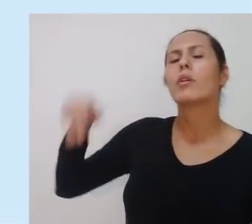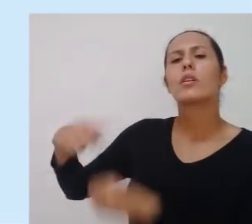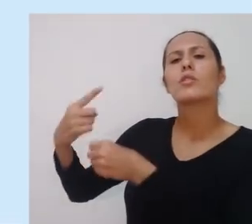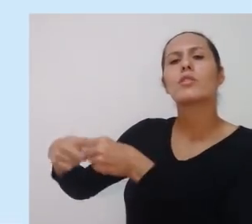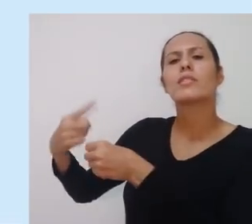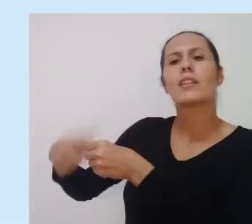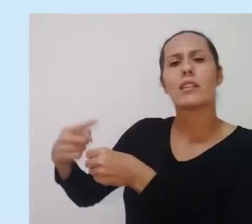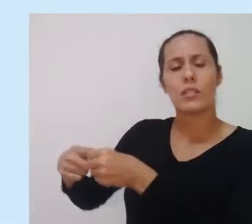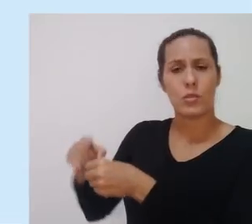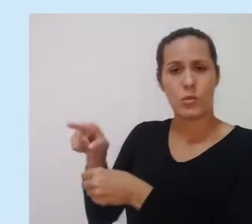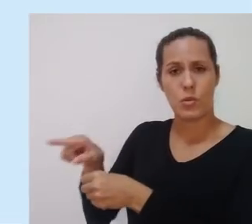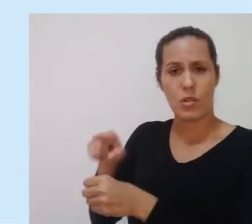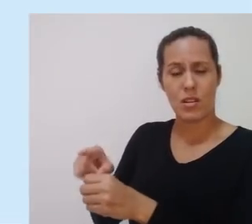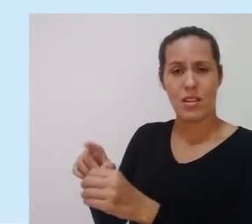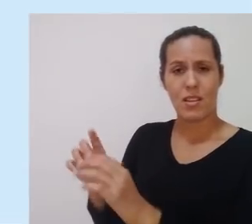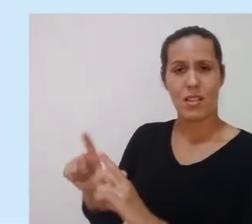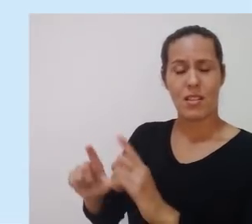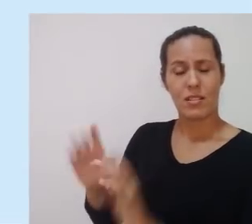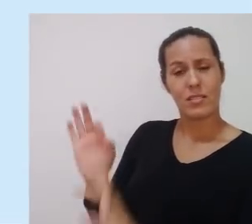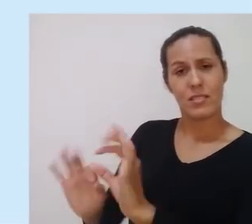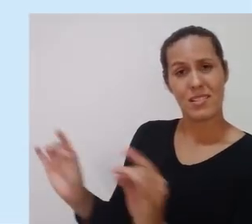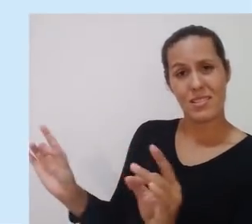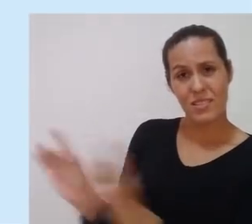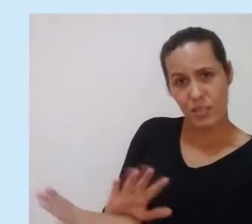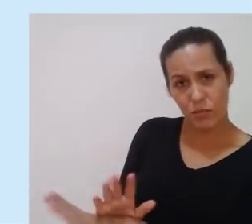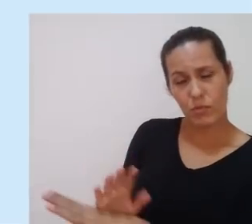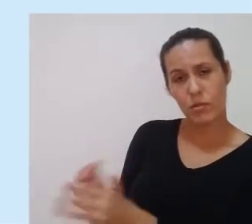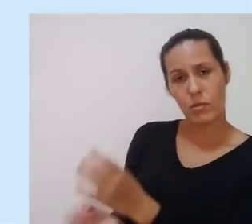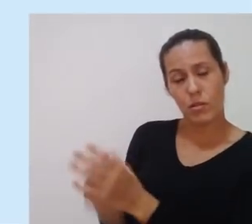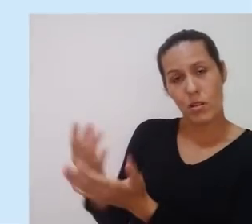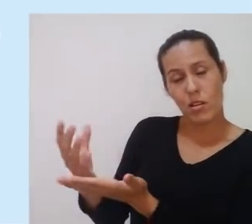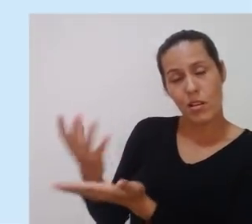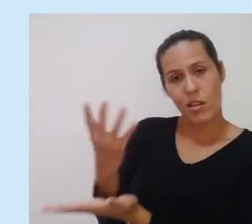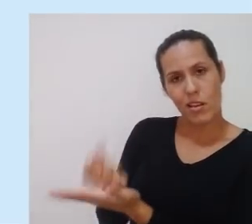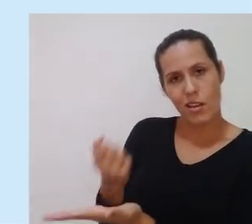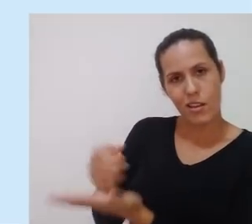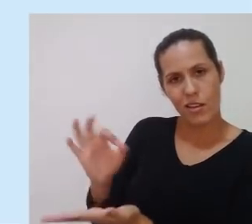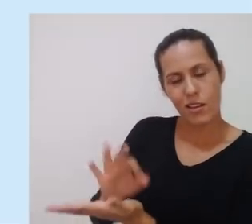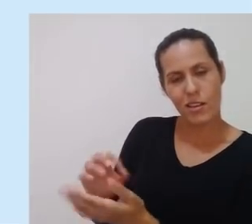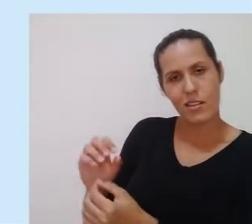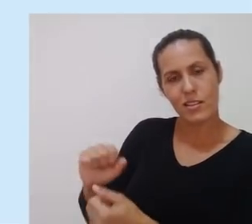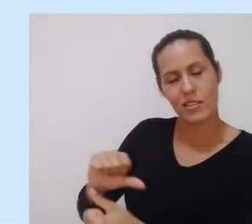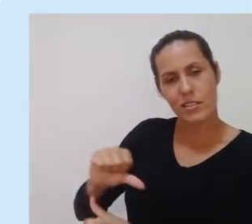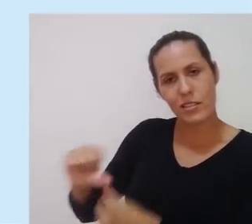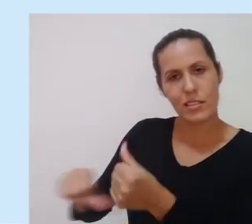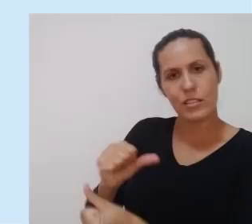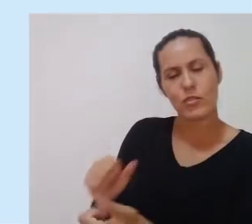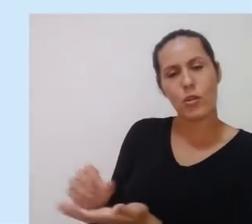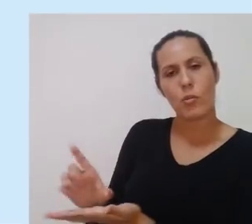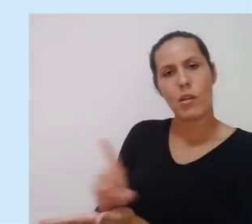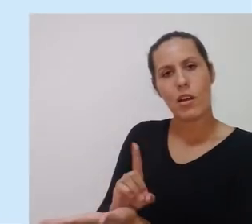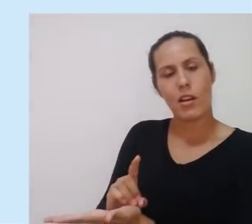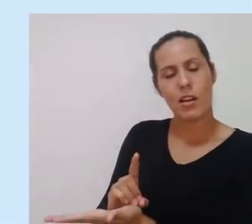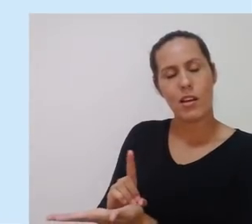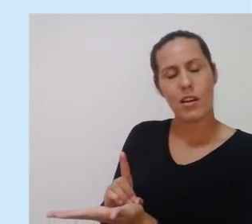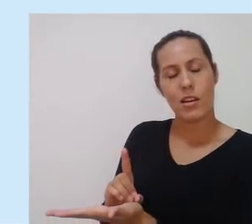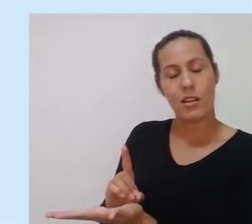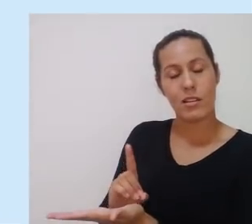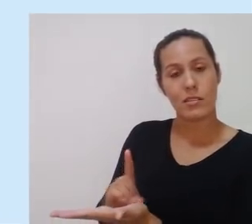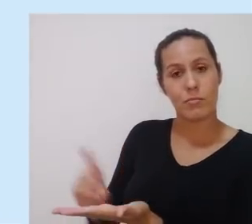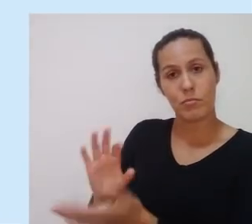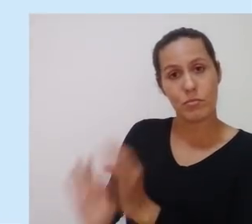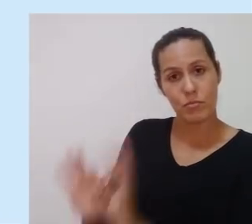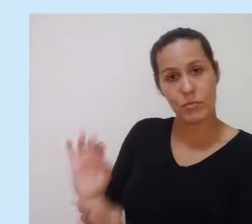compôs uma música lá no interior, a gravadora está pronta para gravar e transformar em CD